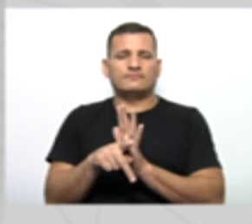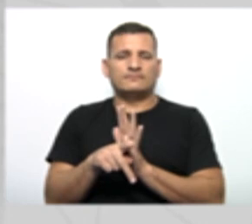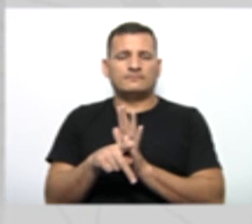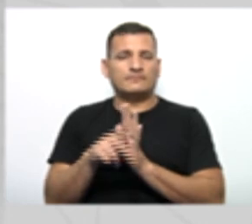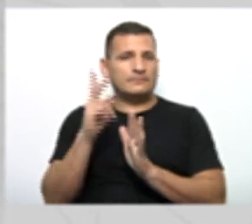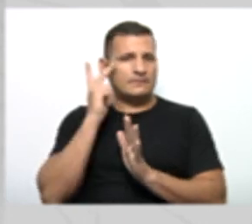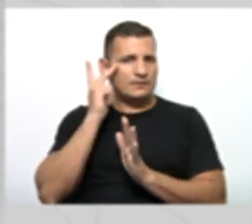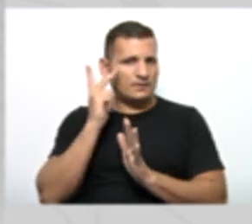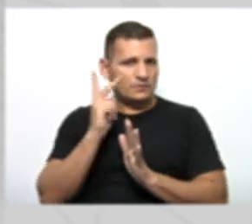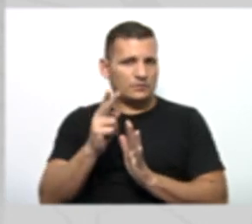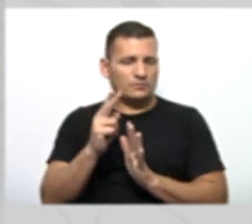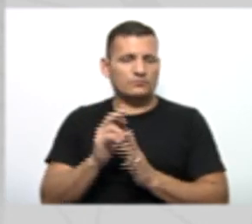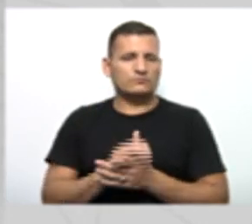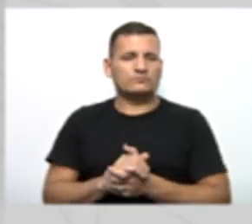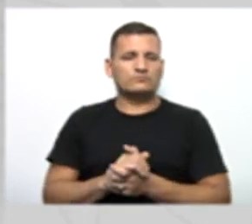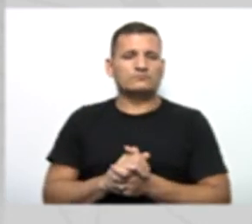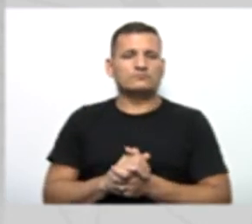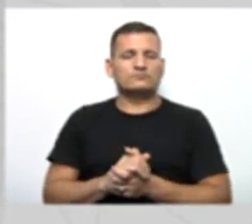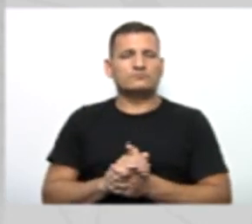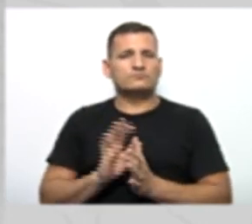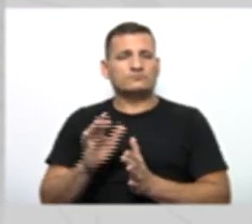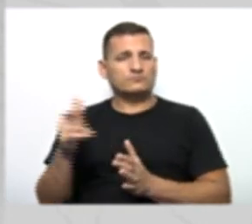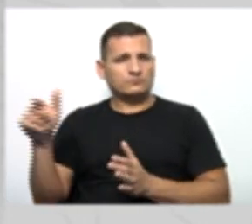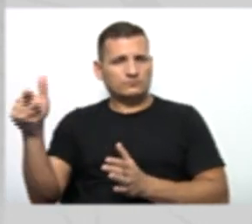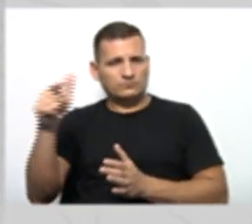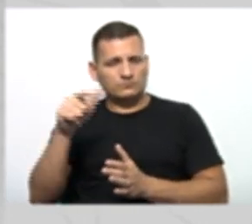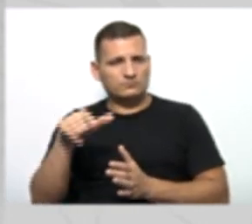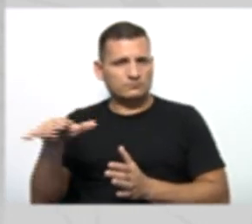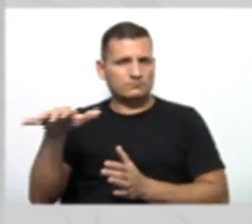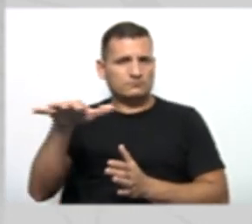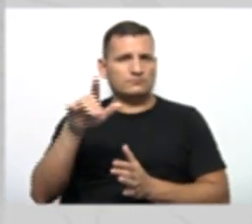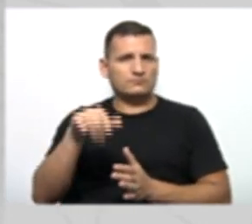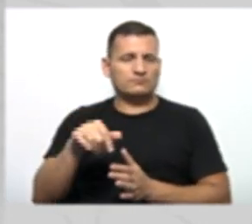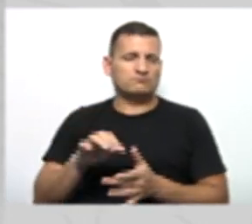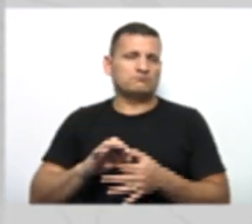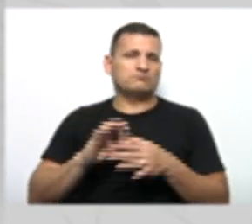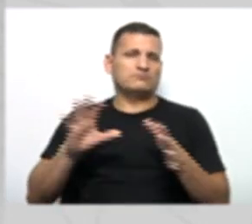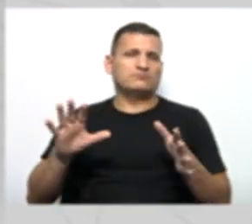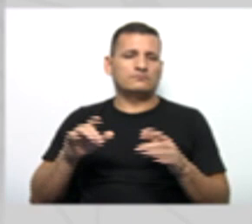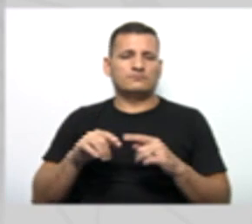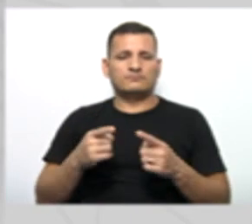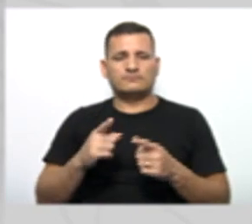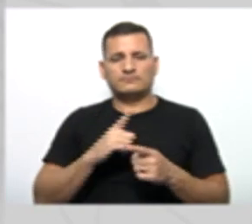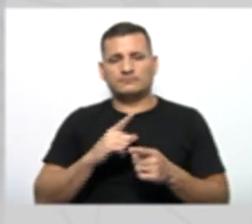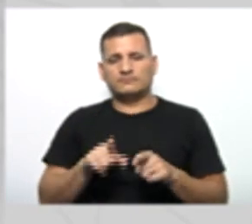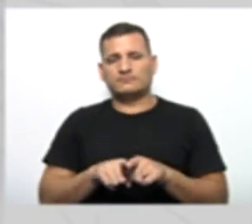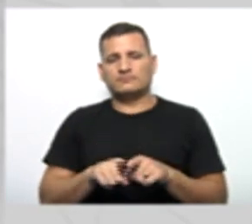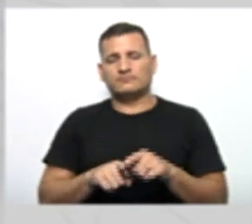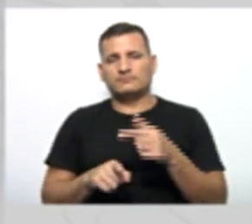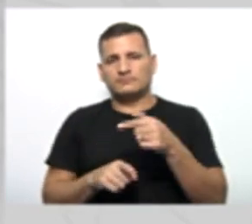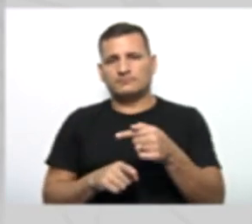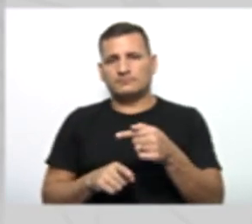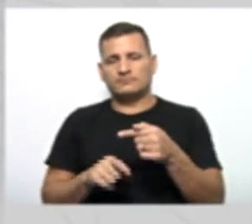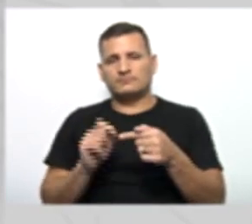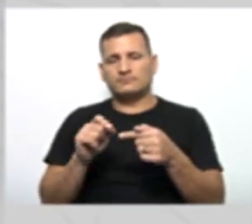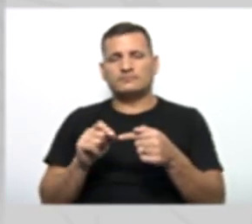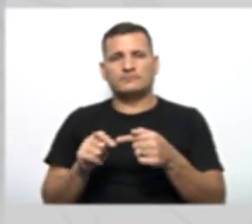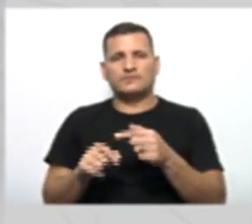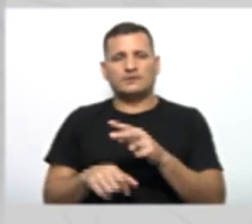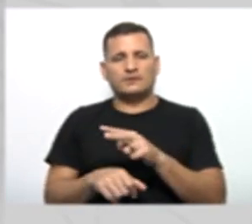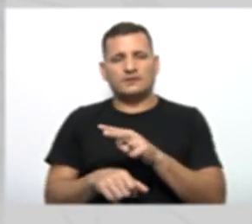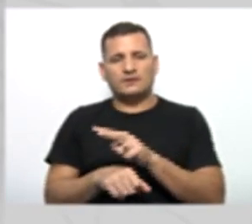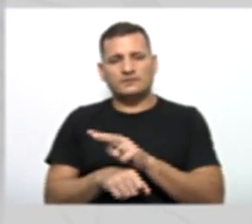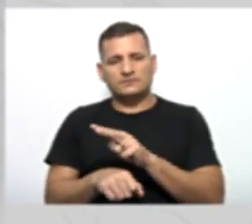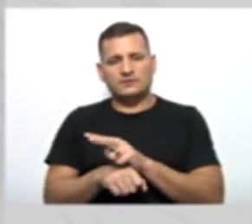Praticamente todas as outras áreas são públicas, mas nós temos também a 7, que é reserva particular do